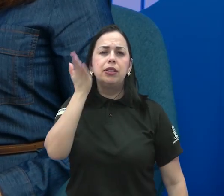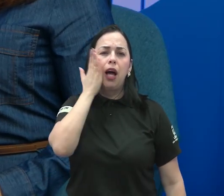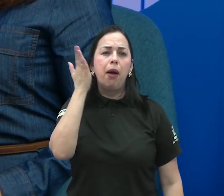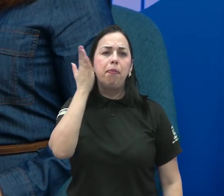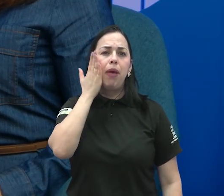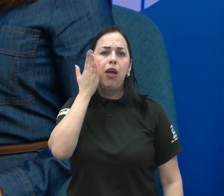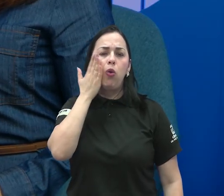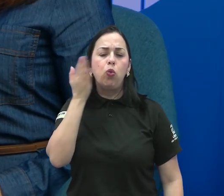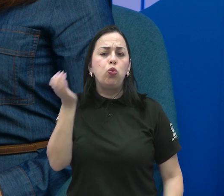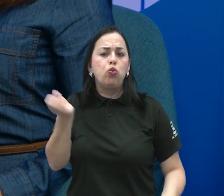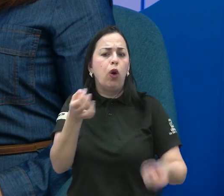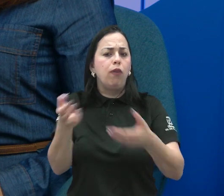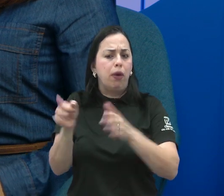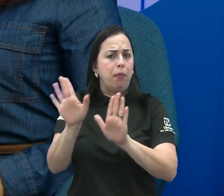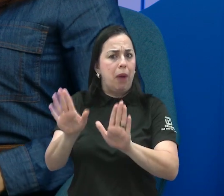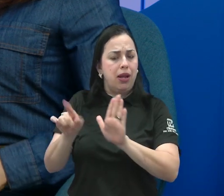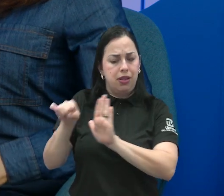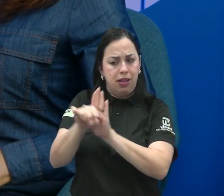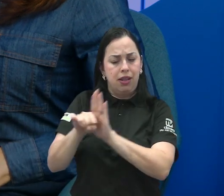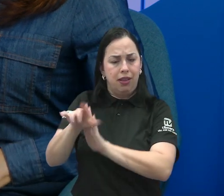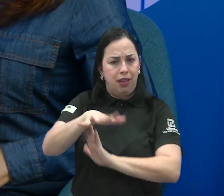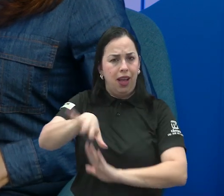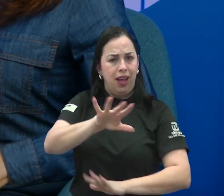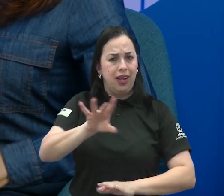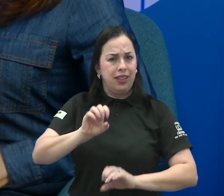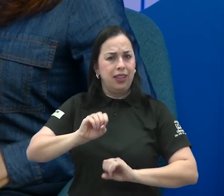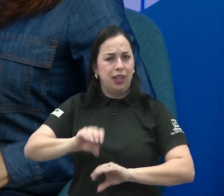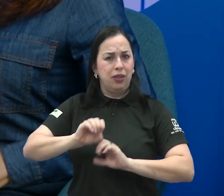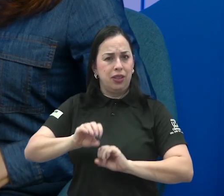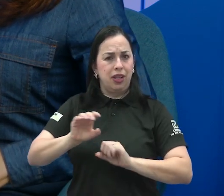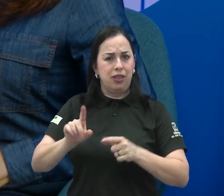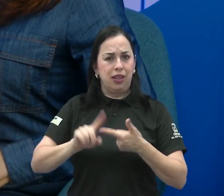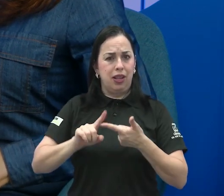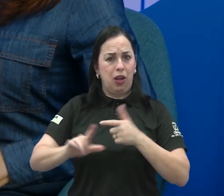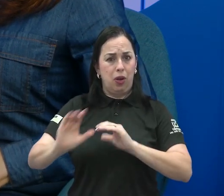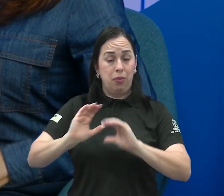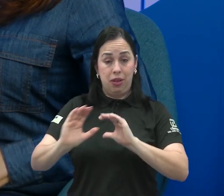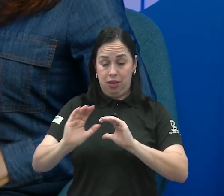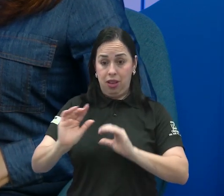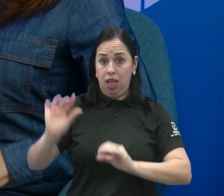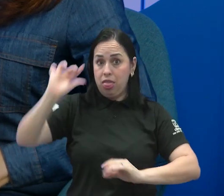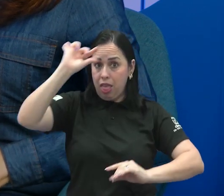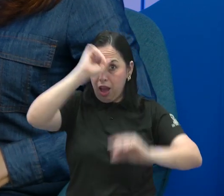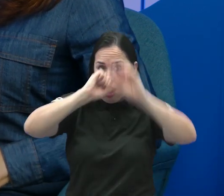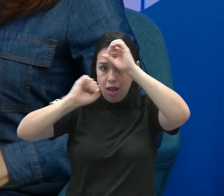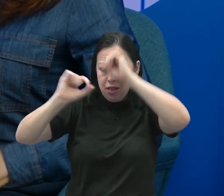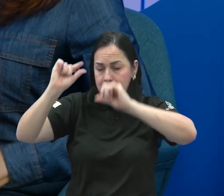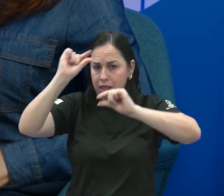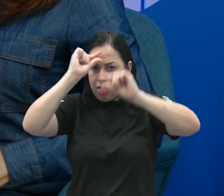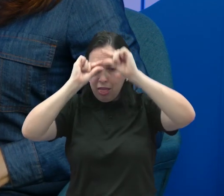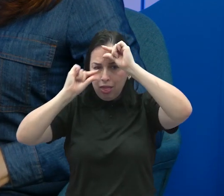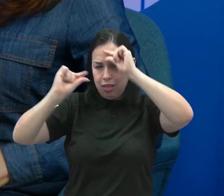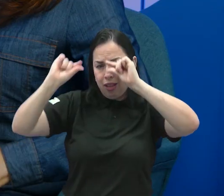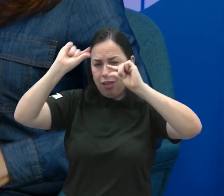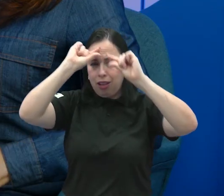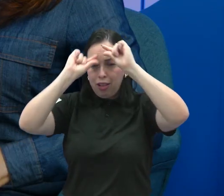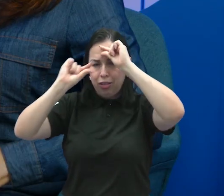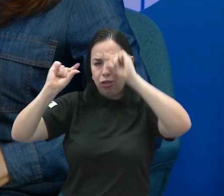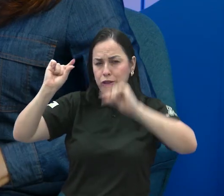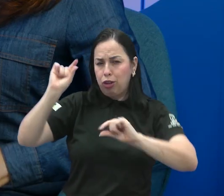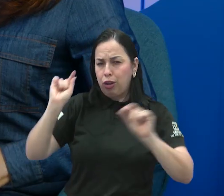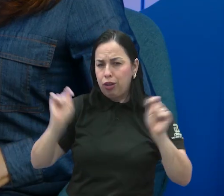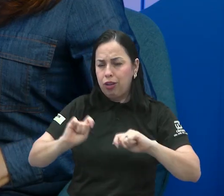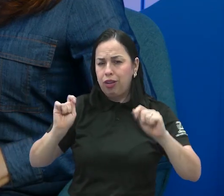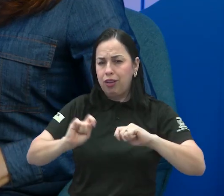conceito novo que está sendo pesquisado na área da educação e da comunicação, o nano-learning, um tipo de microaprendizado que